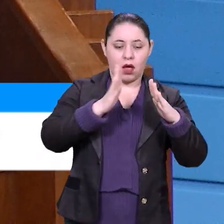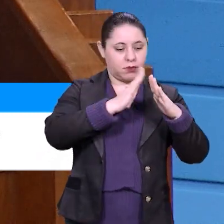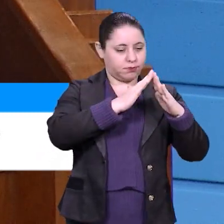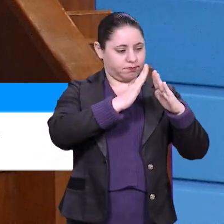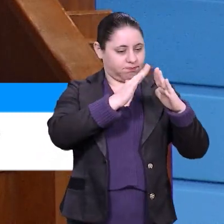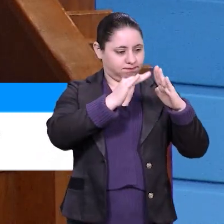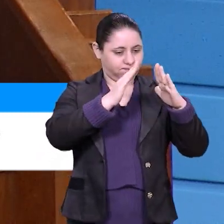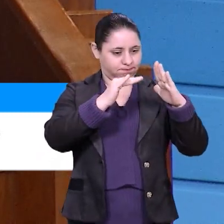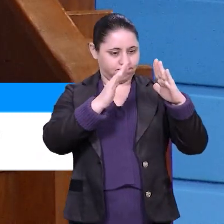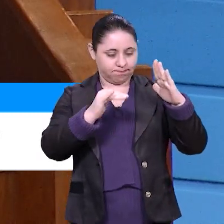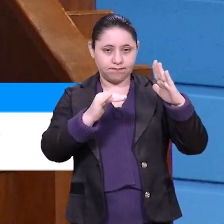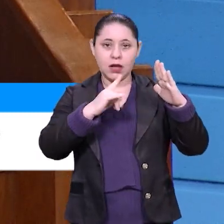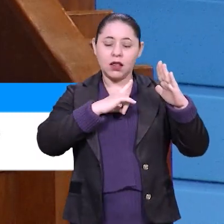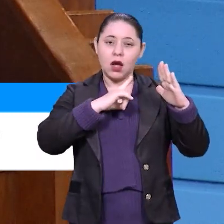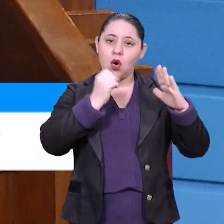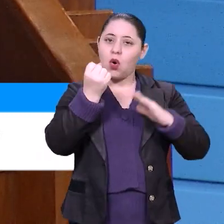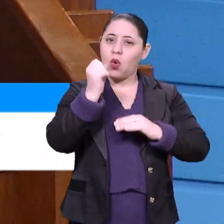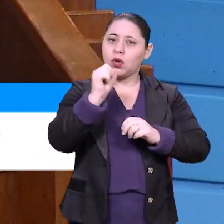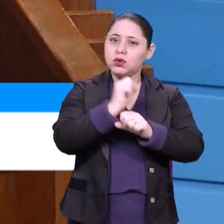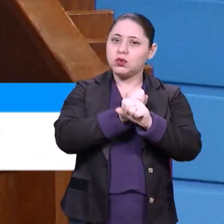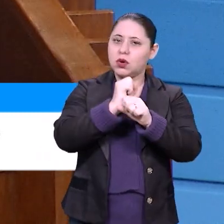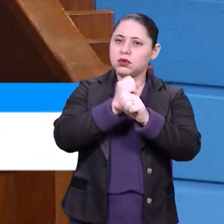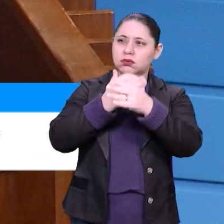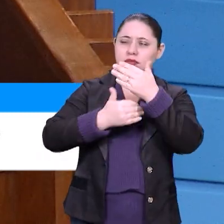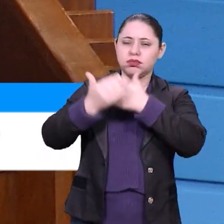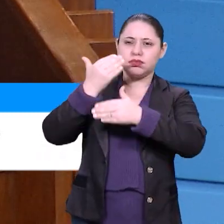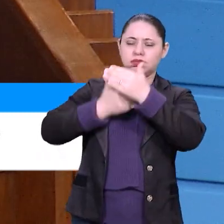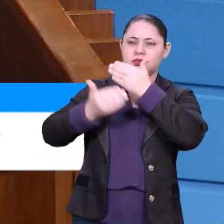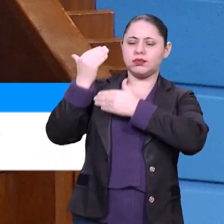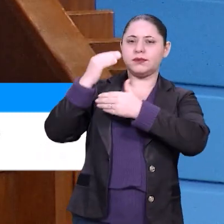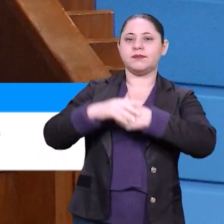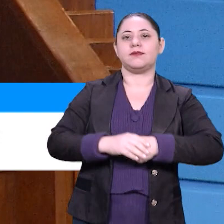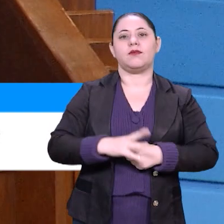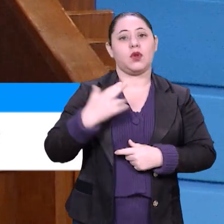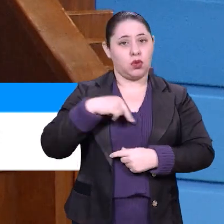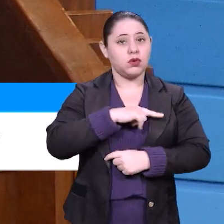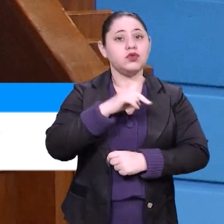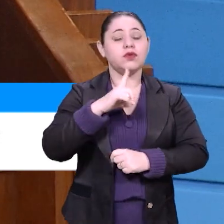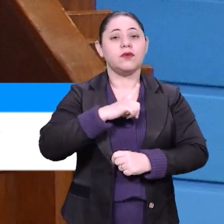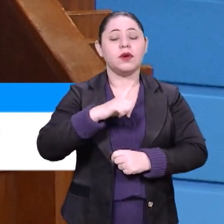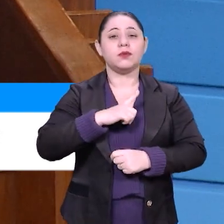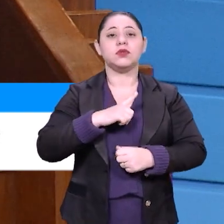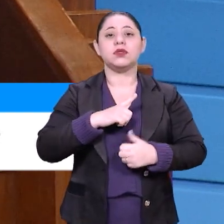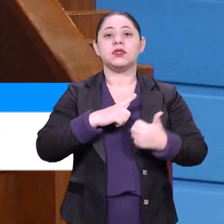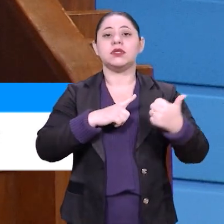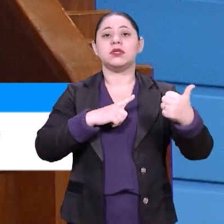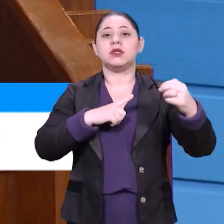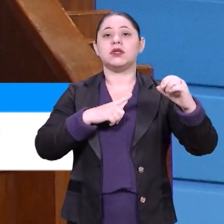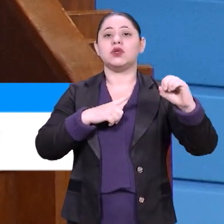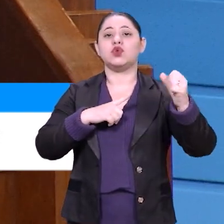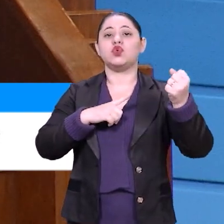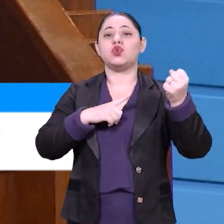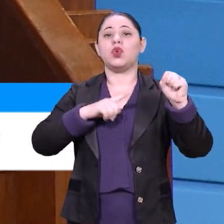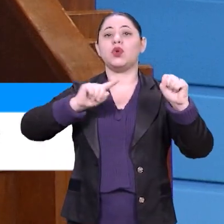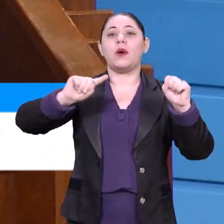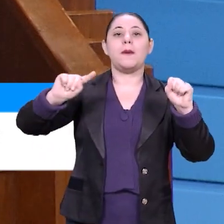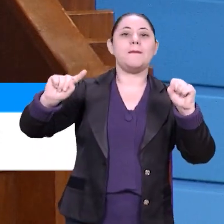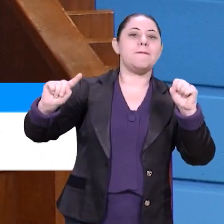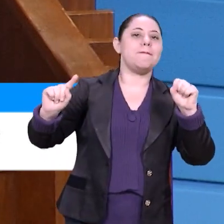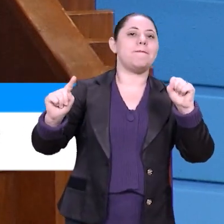inaugurada a Casa da Mulher Brasileira, há 8 anos atrás, nós tivemos